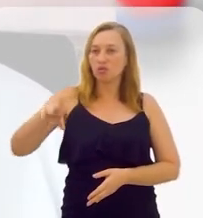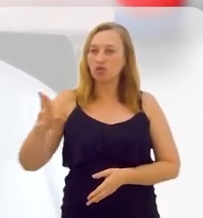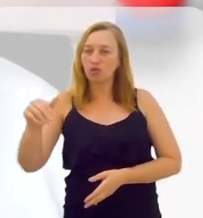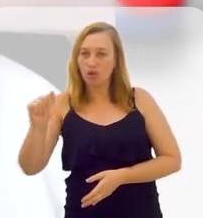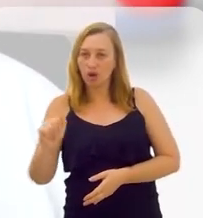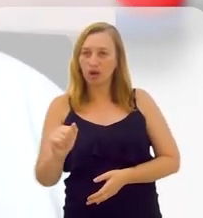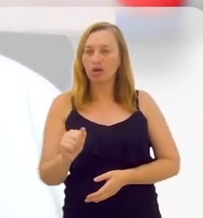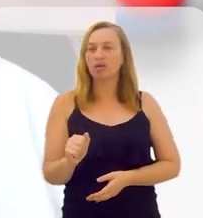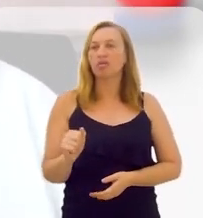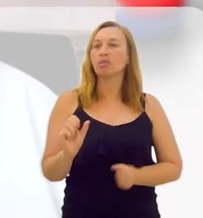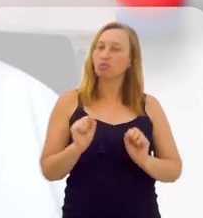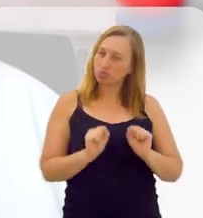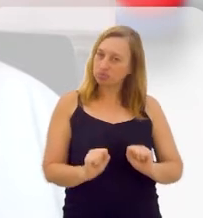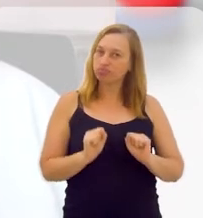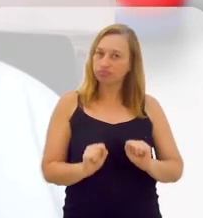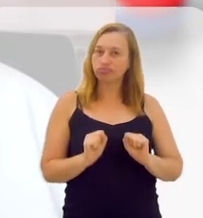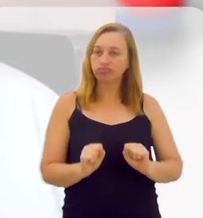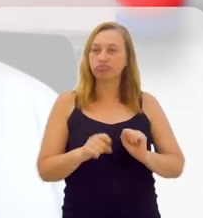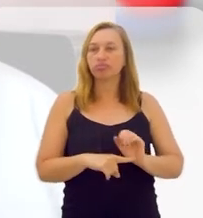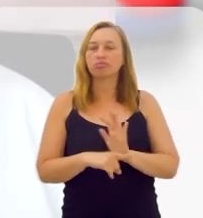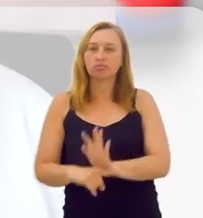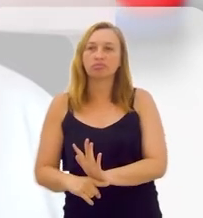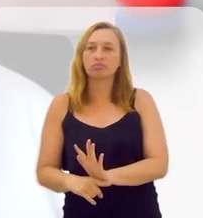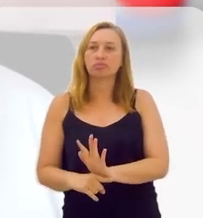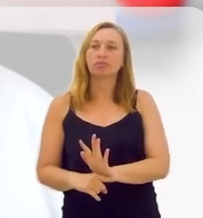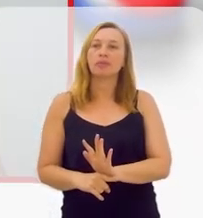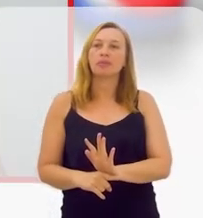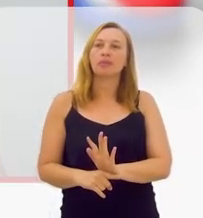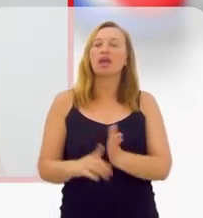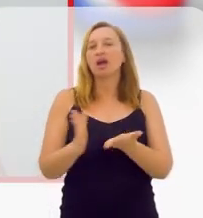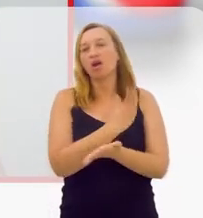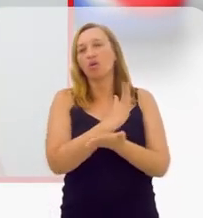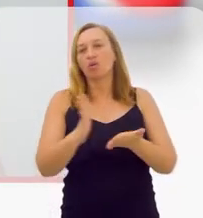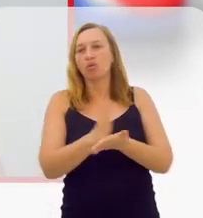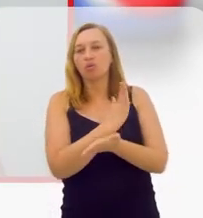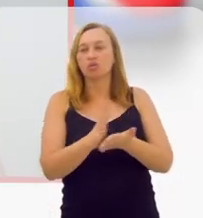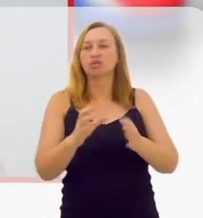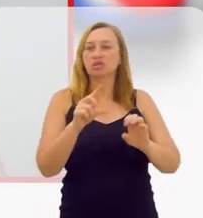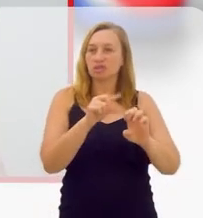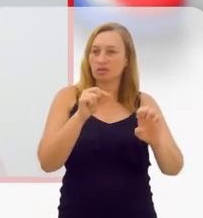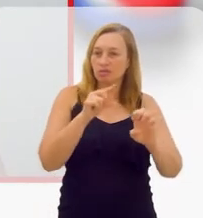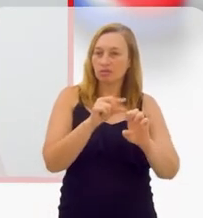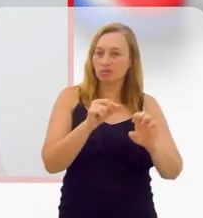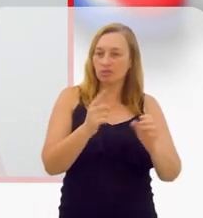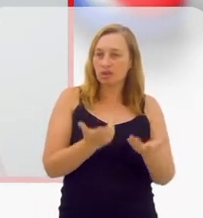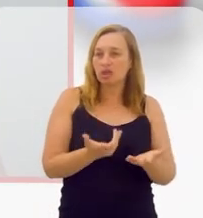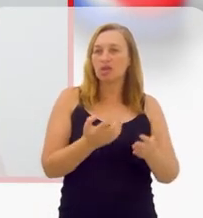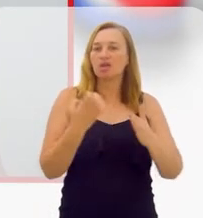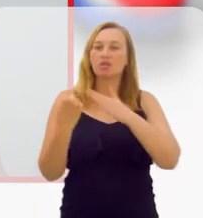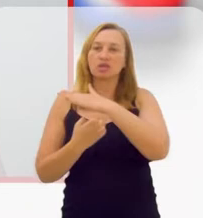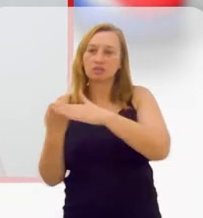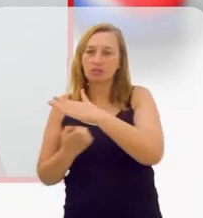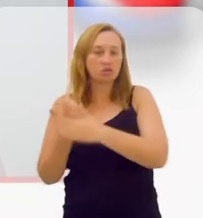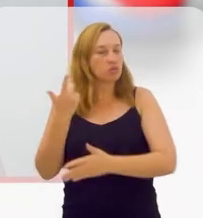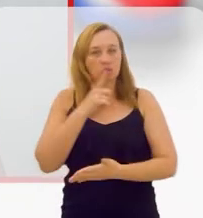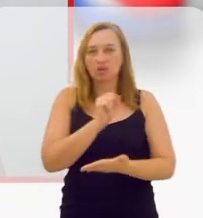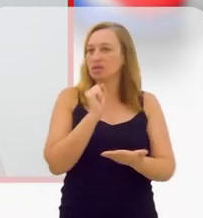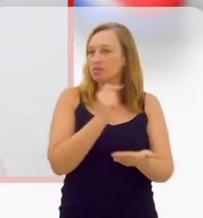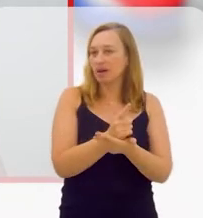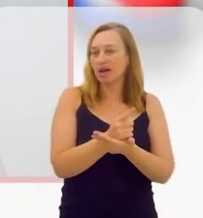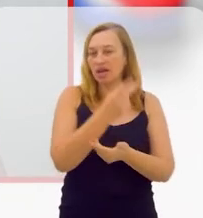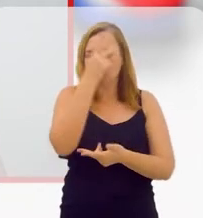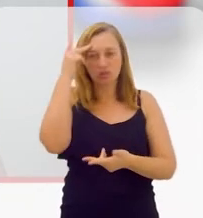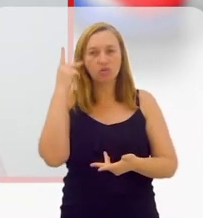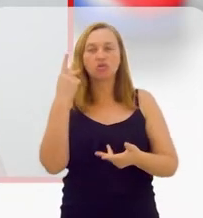mumbuca, para poder ajudar, que algumas empresas não estavam conseguindo pagar os funcionários, essas